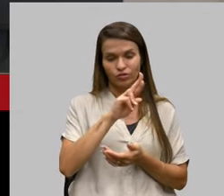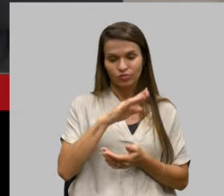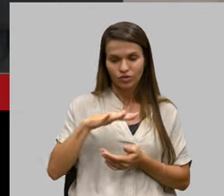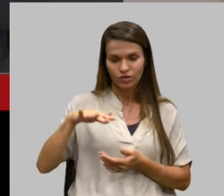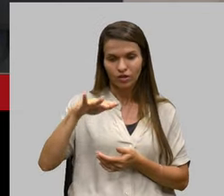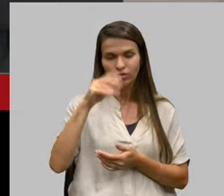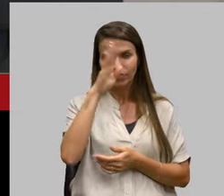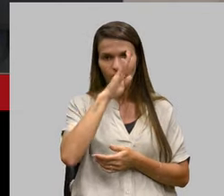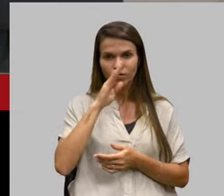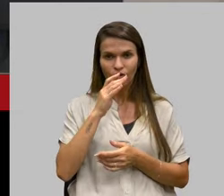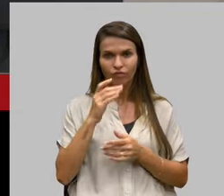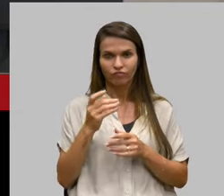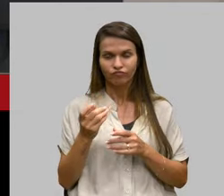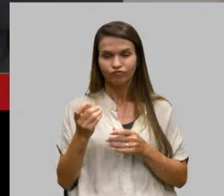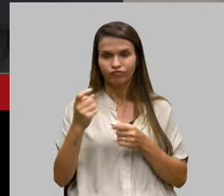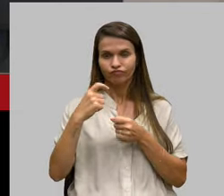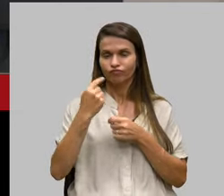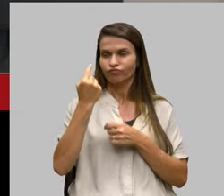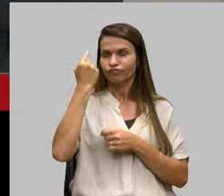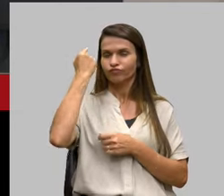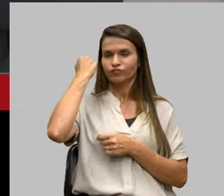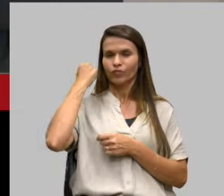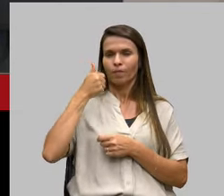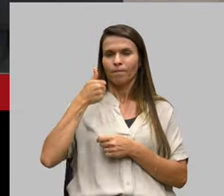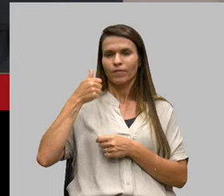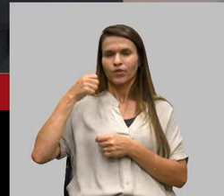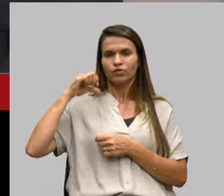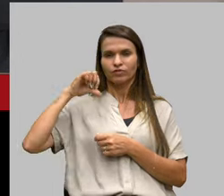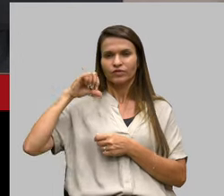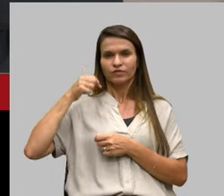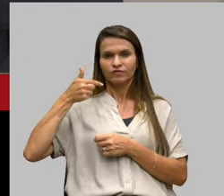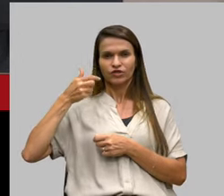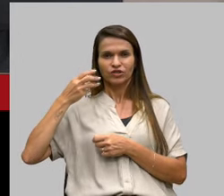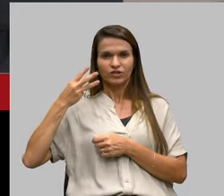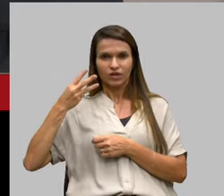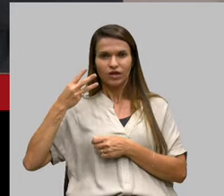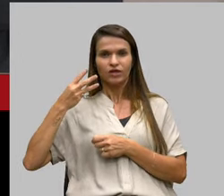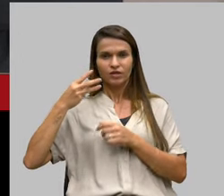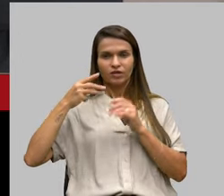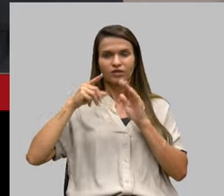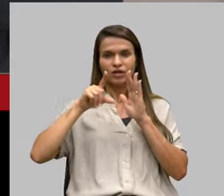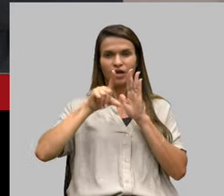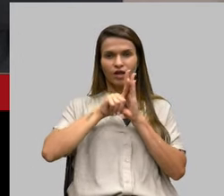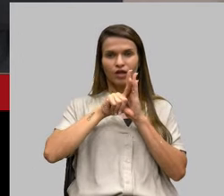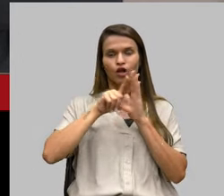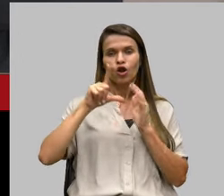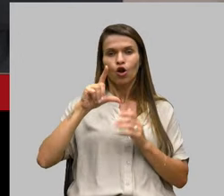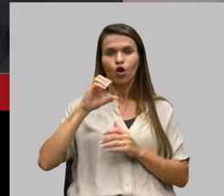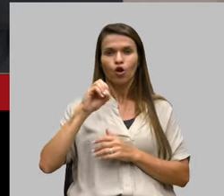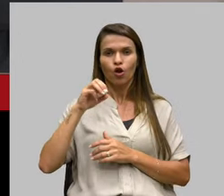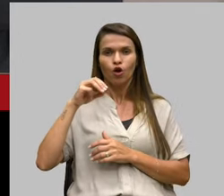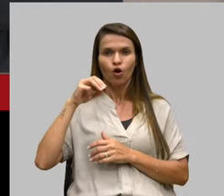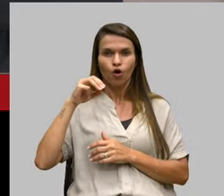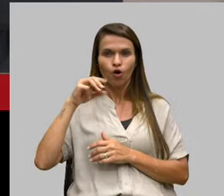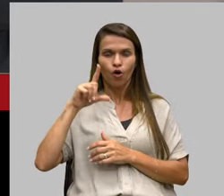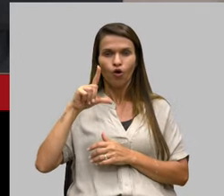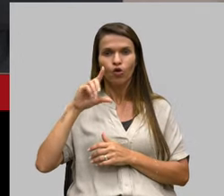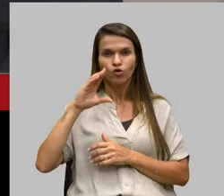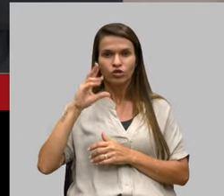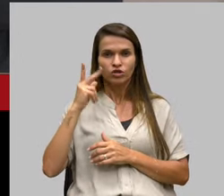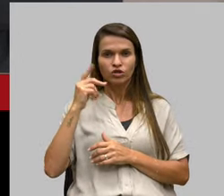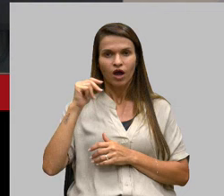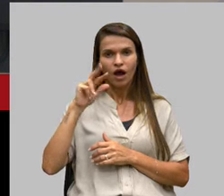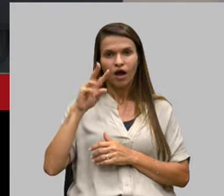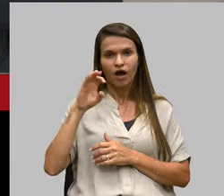voltamos lá atrás 1923 que é a lei Elo Chaves e depois a questão da reforma nós